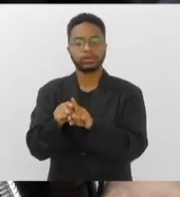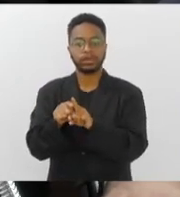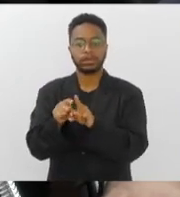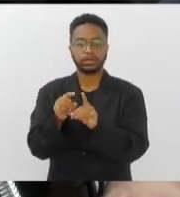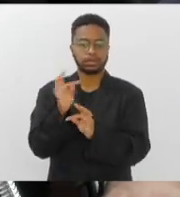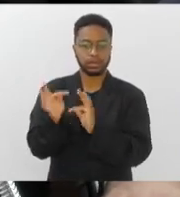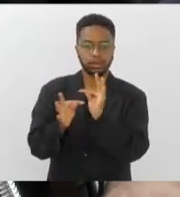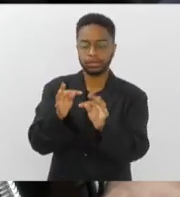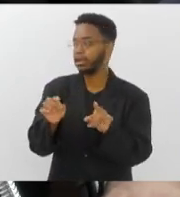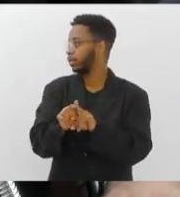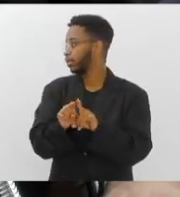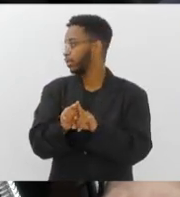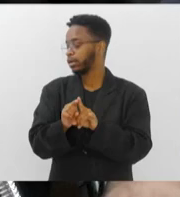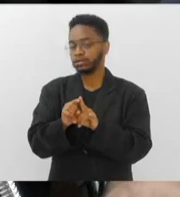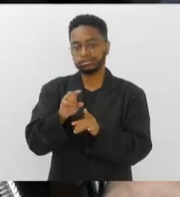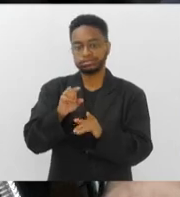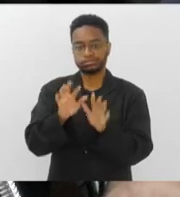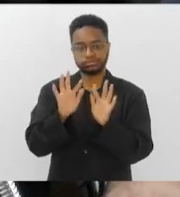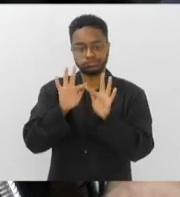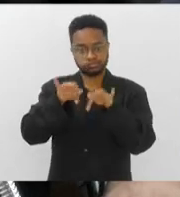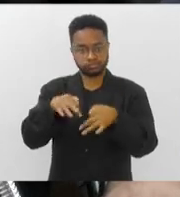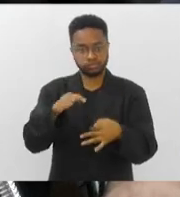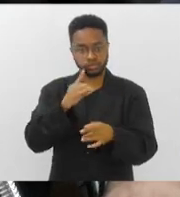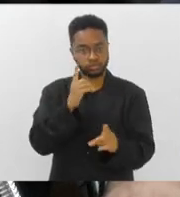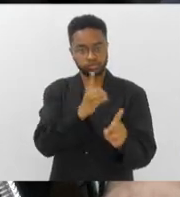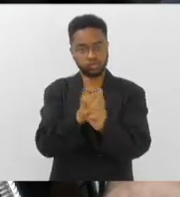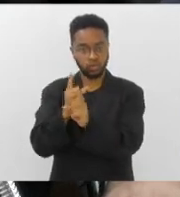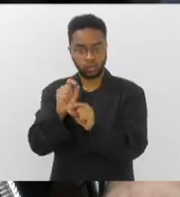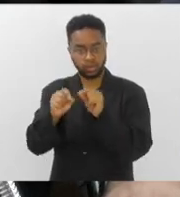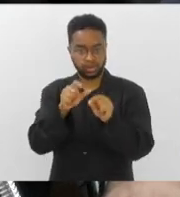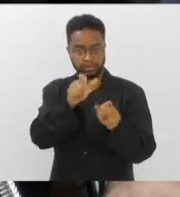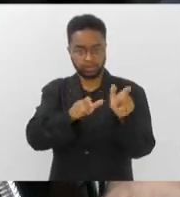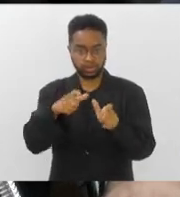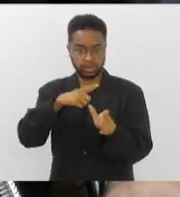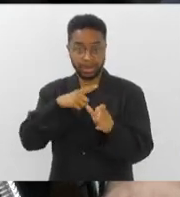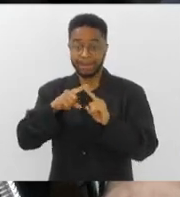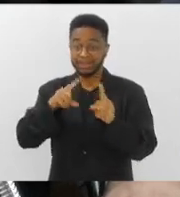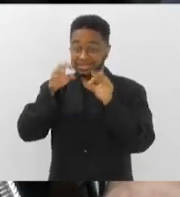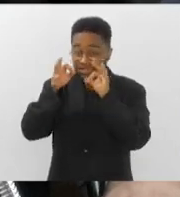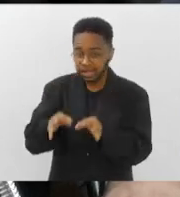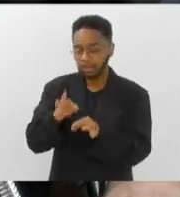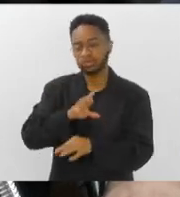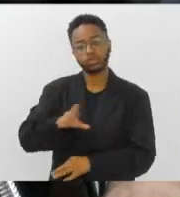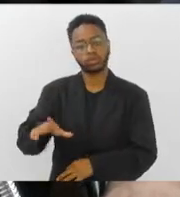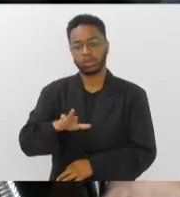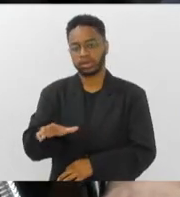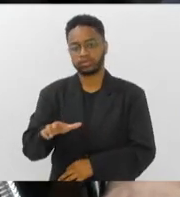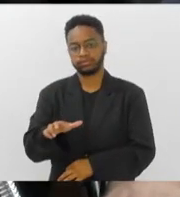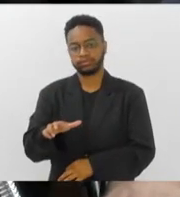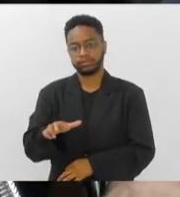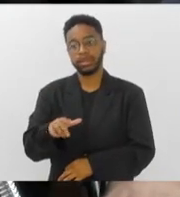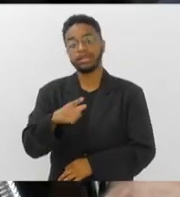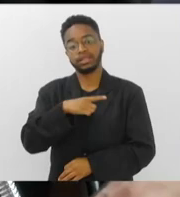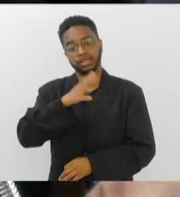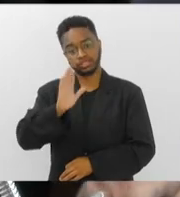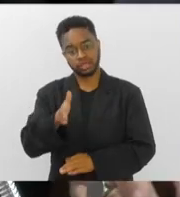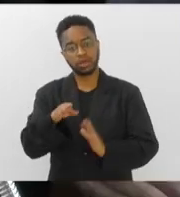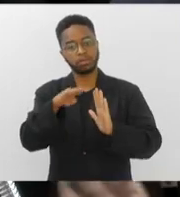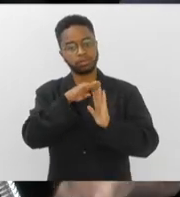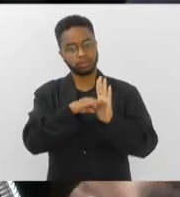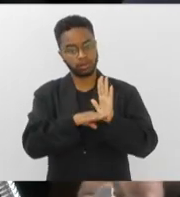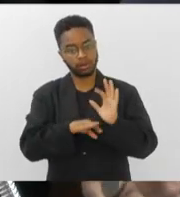né, e conclusão de diagnóstico, o que não é o correto. O correto é, já existe